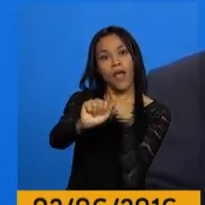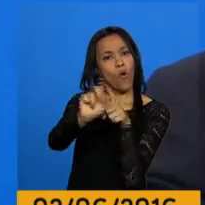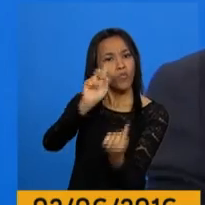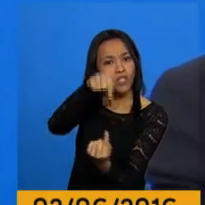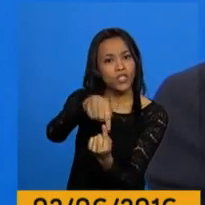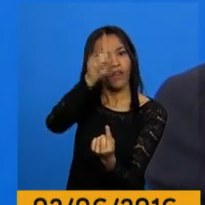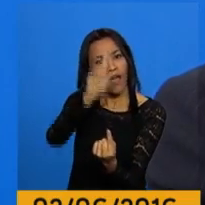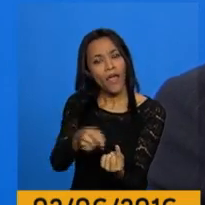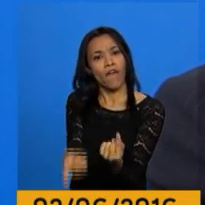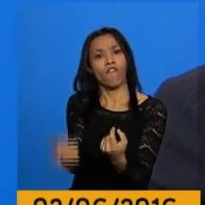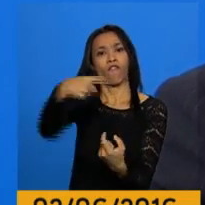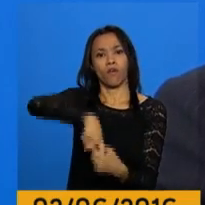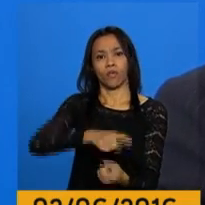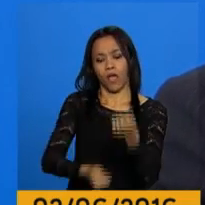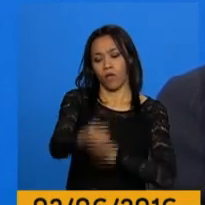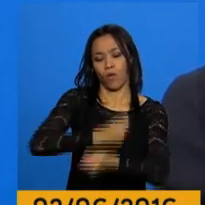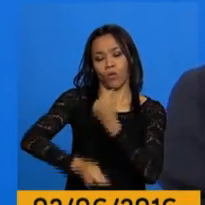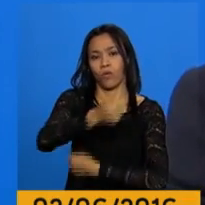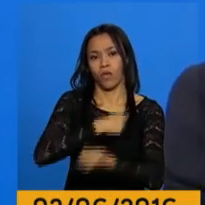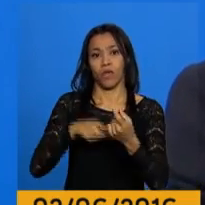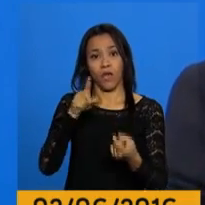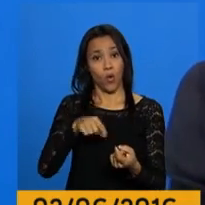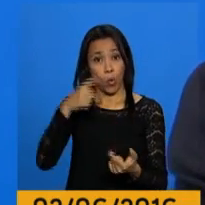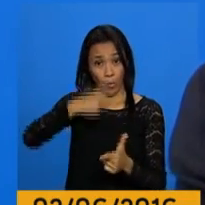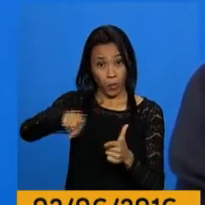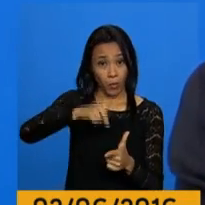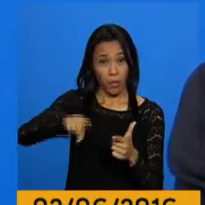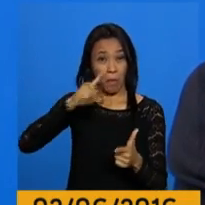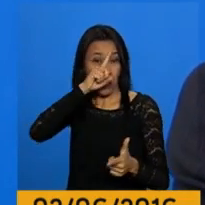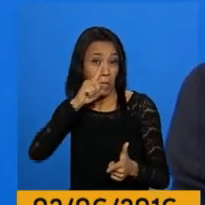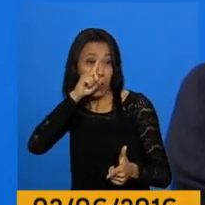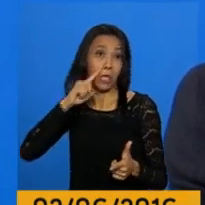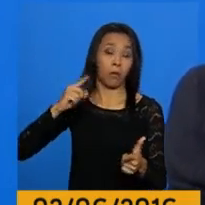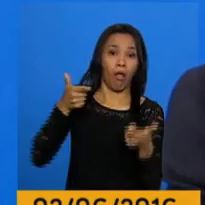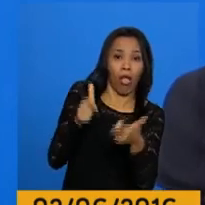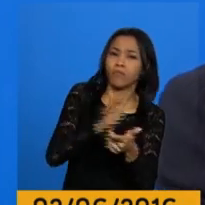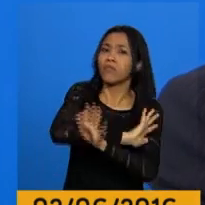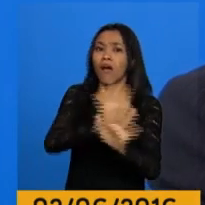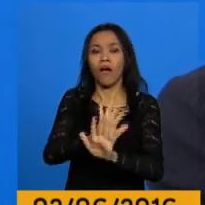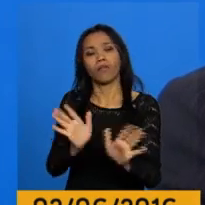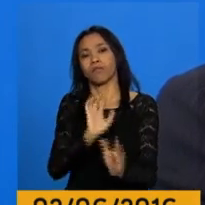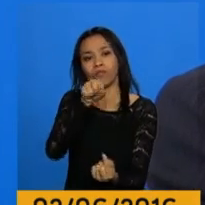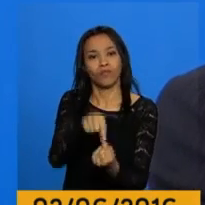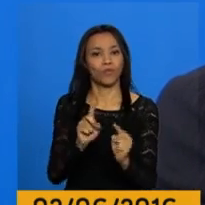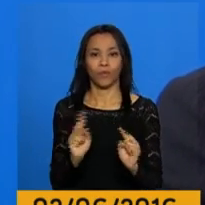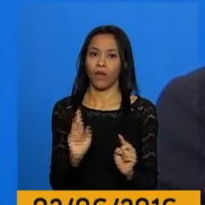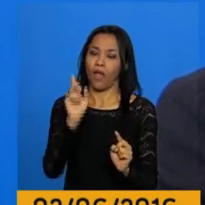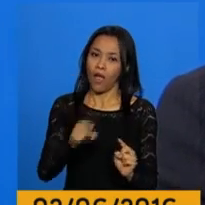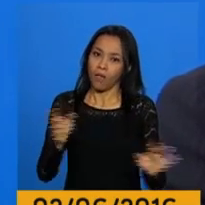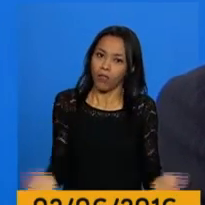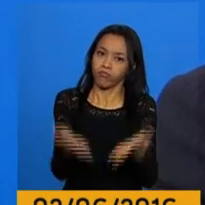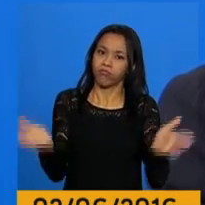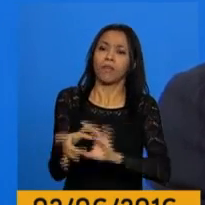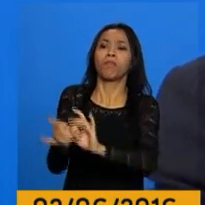pode, em passo algum, prejudicar a investigação e, em passo algum, causar prejuízo à atuação dos órgãos de investigação, do Ministério Público e